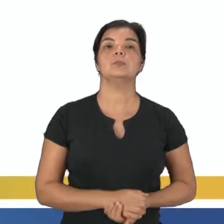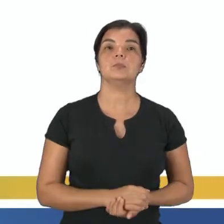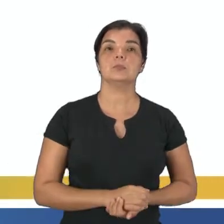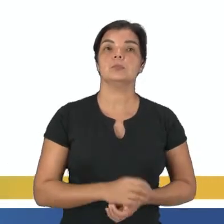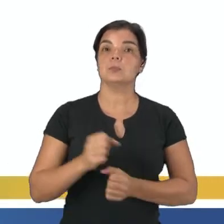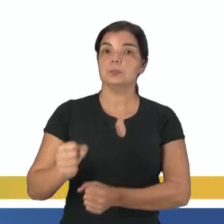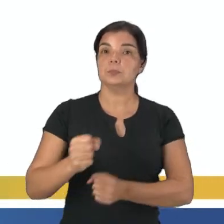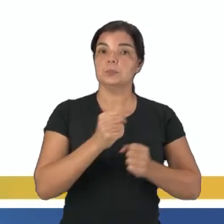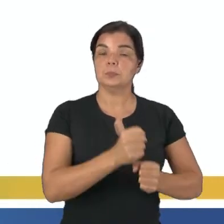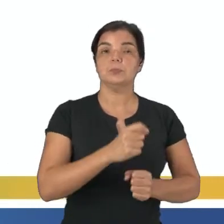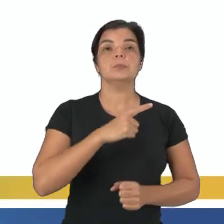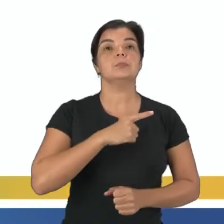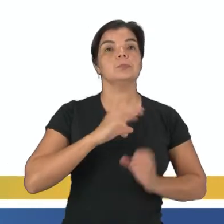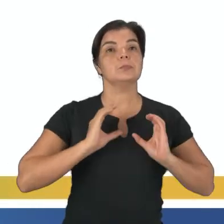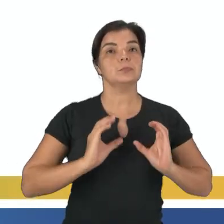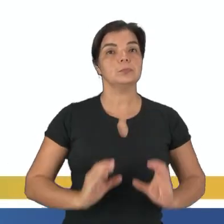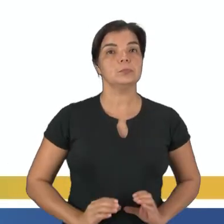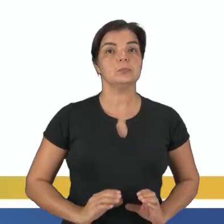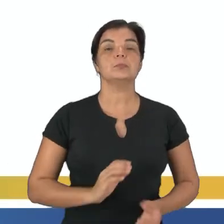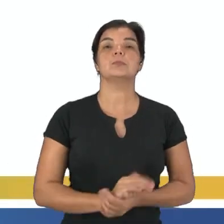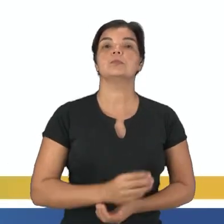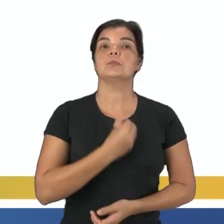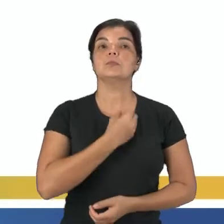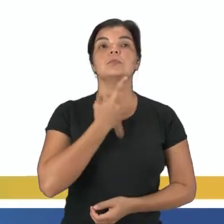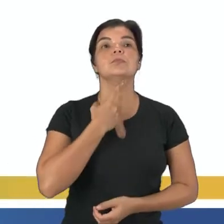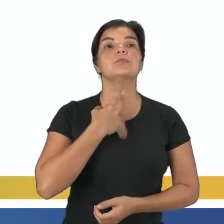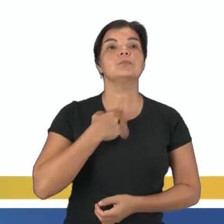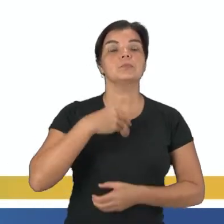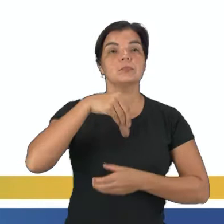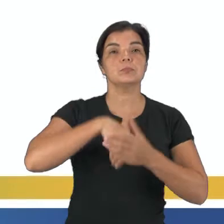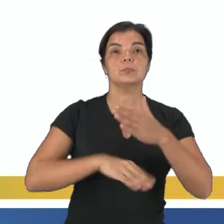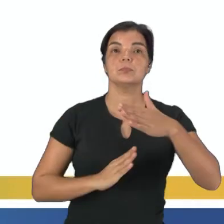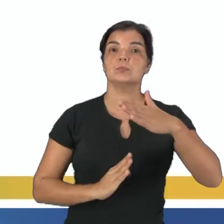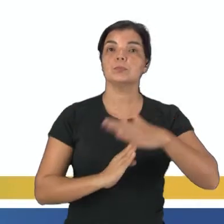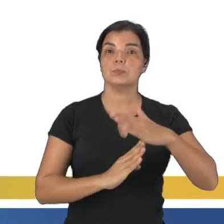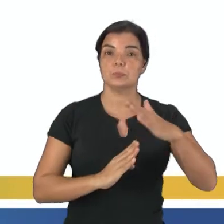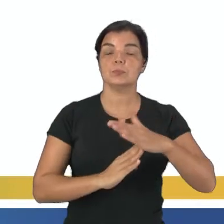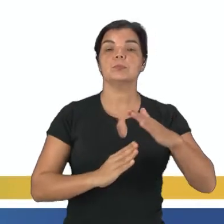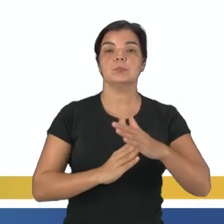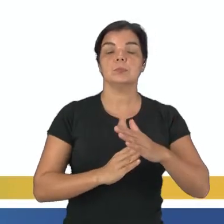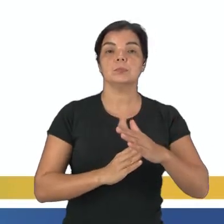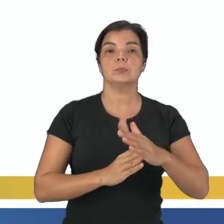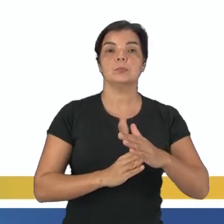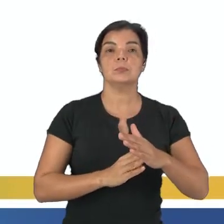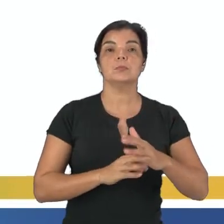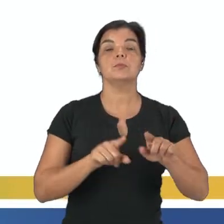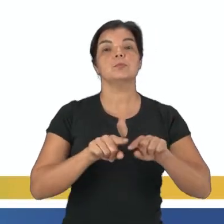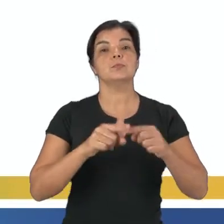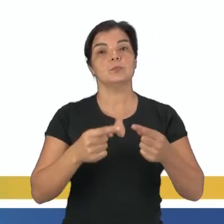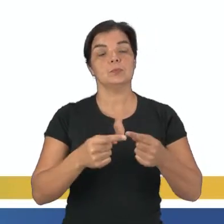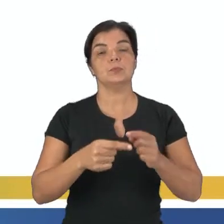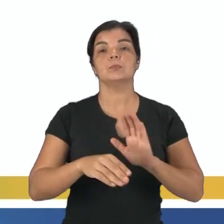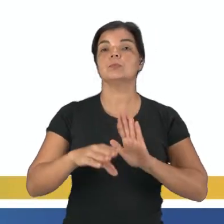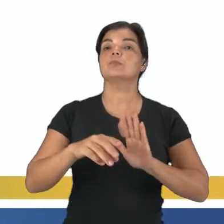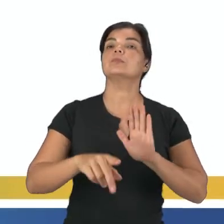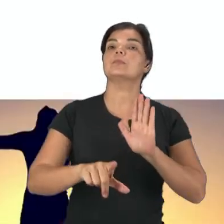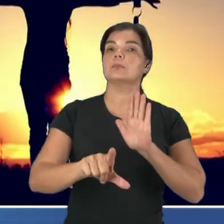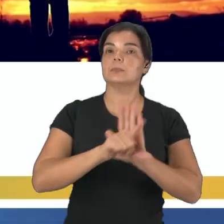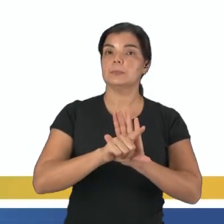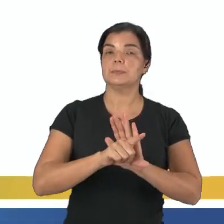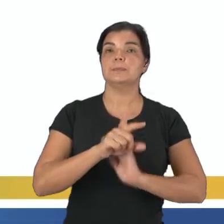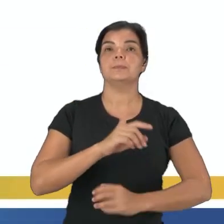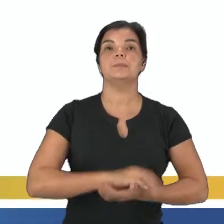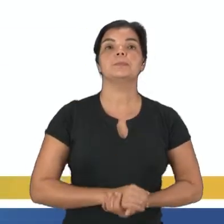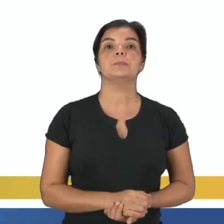o Estado. Poder que tem o cidadão de exercer a sua vontade dentro dos limites que lhe faculta